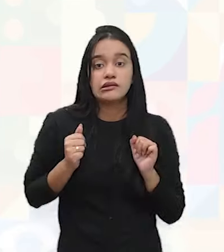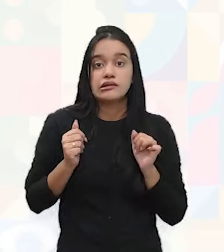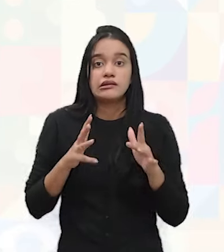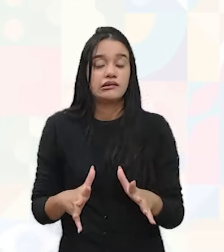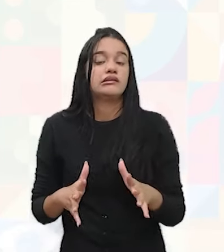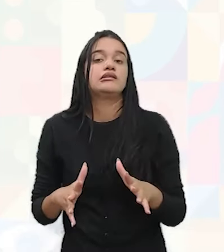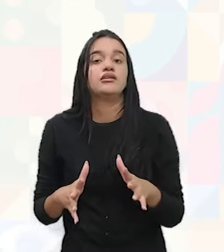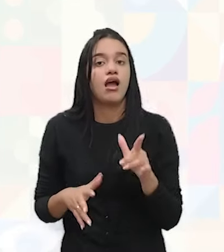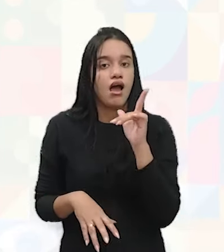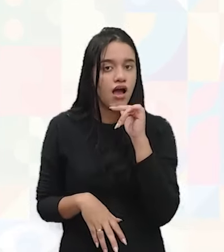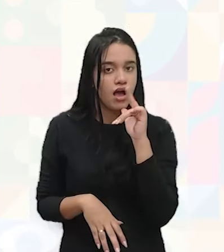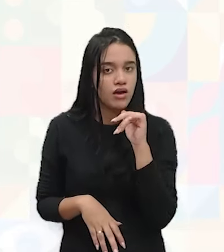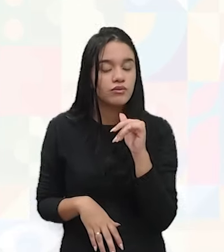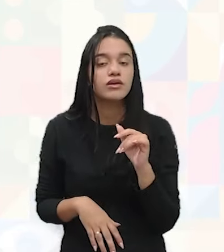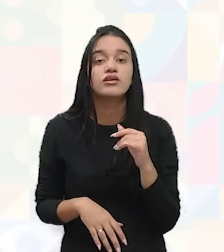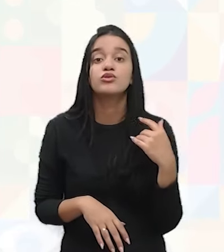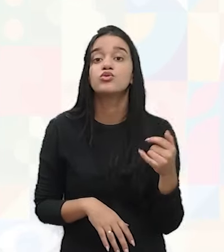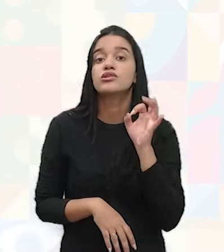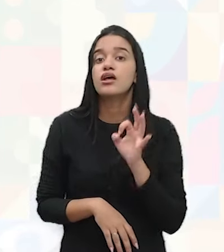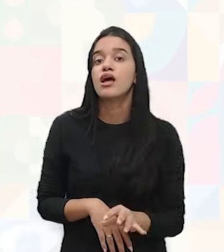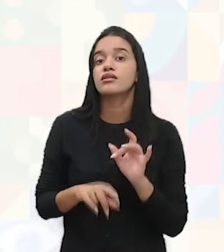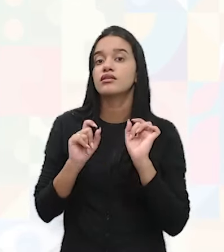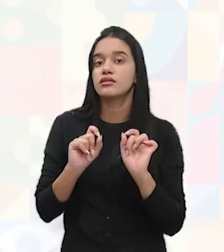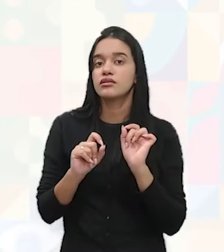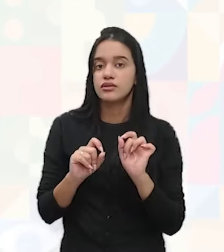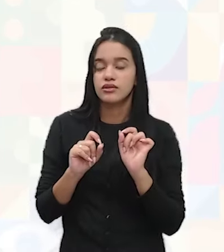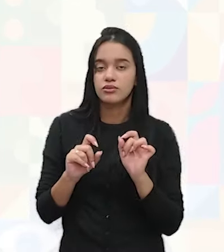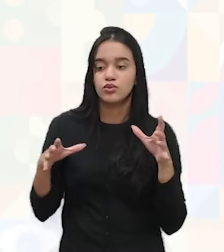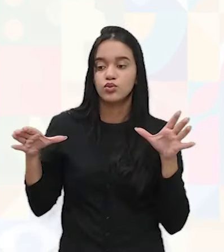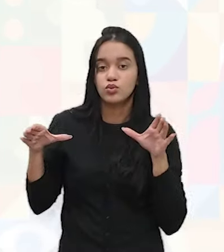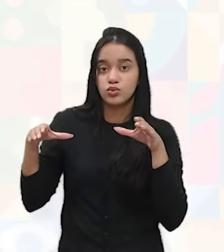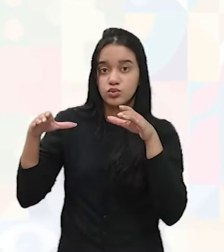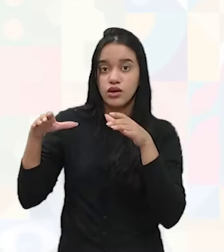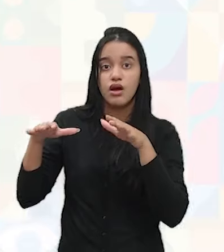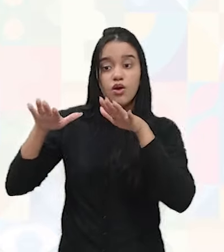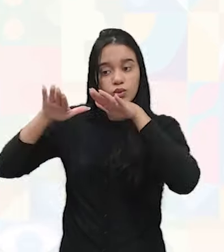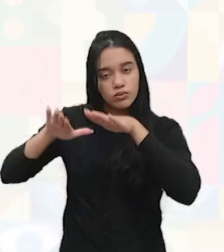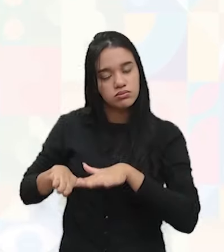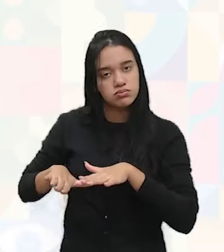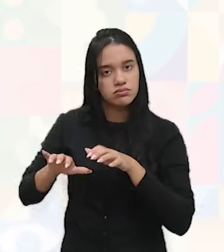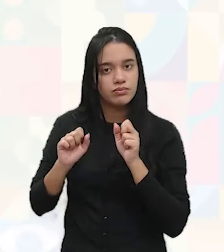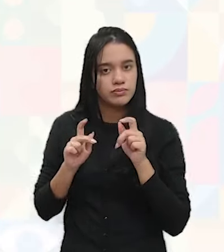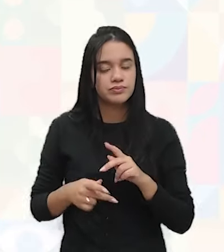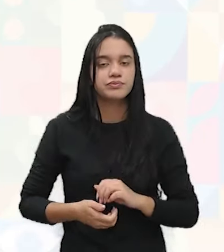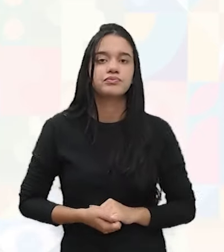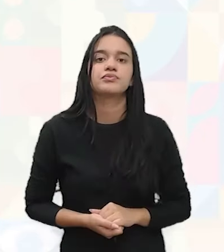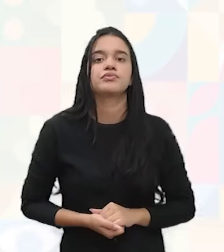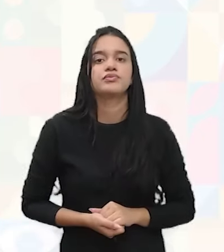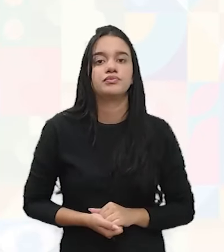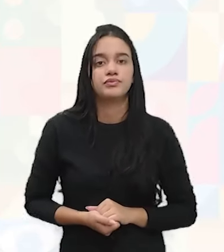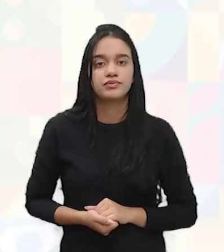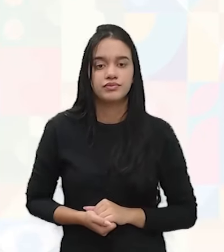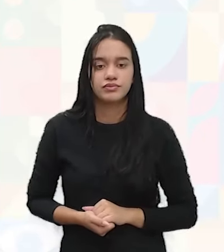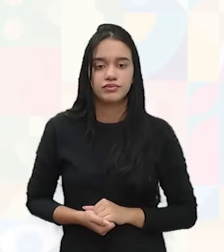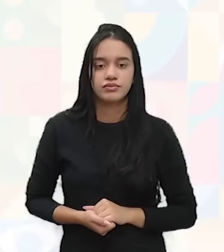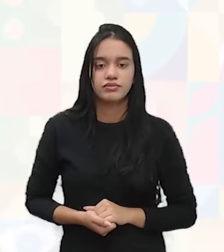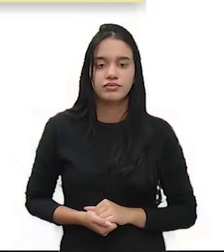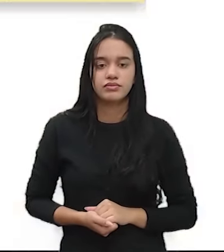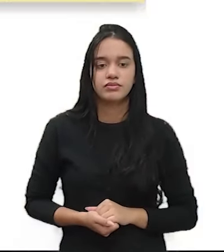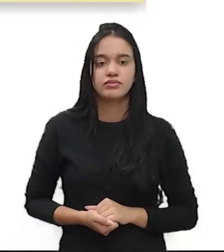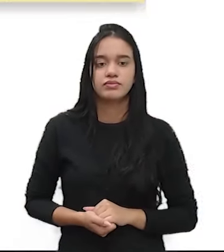panela que esteja pegando fogo o ideal é abafar quando for seguro Ok então vamos lá